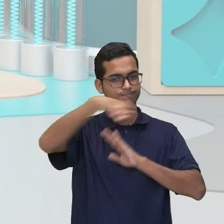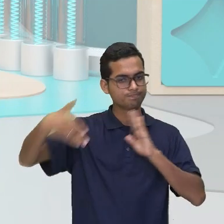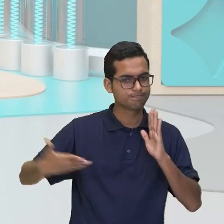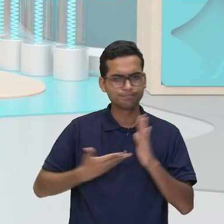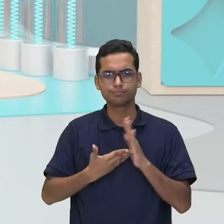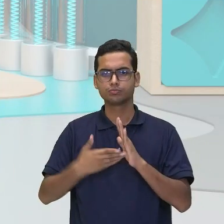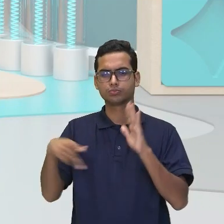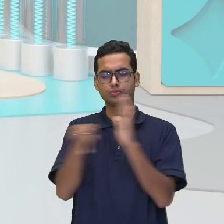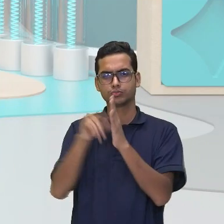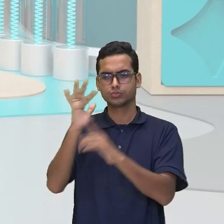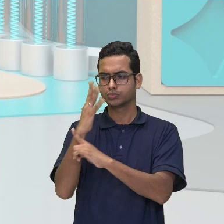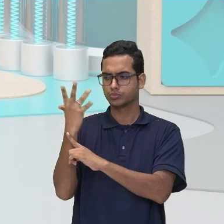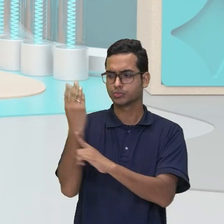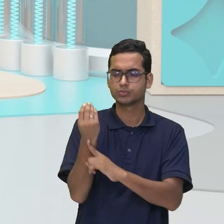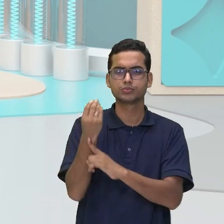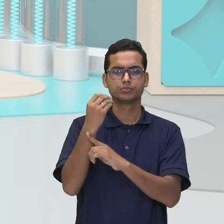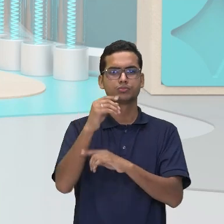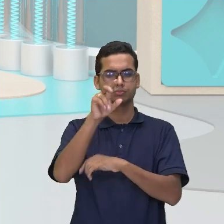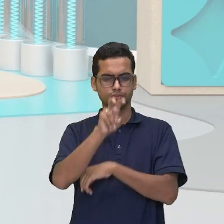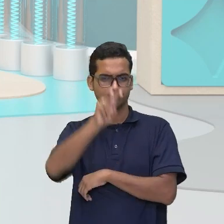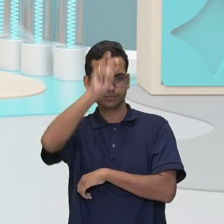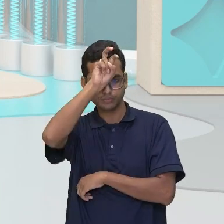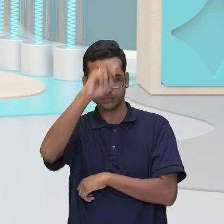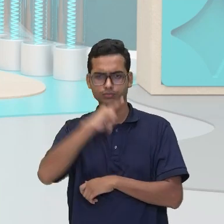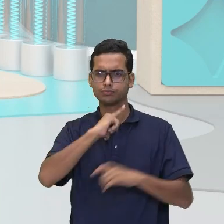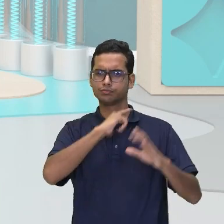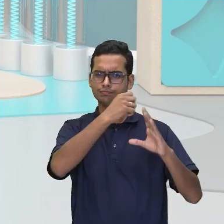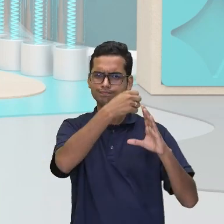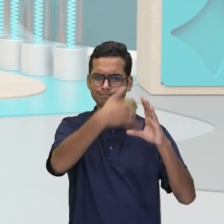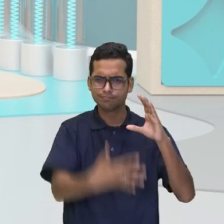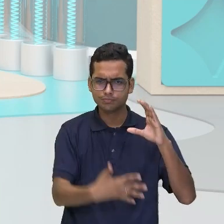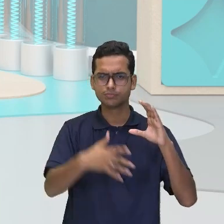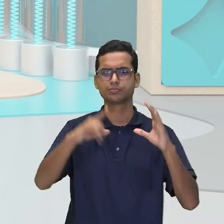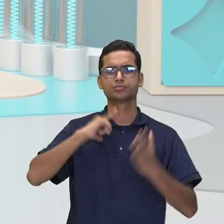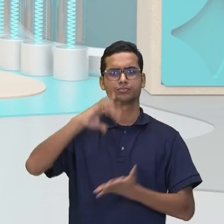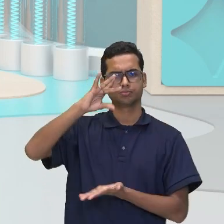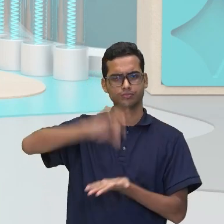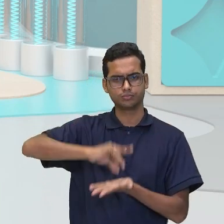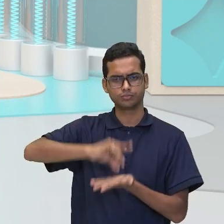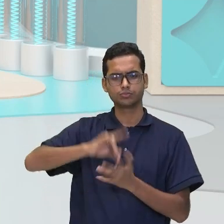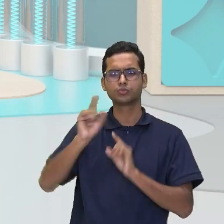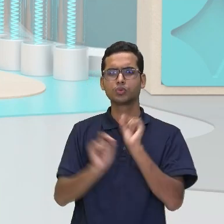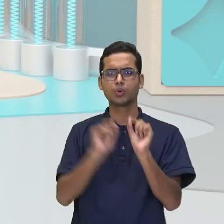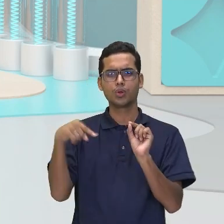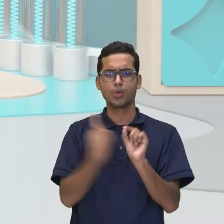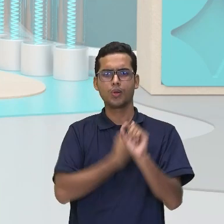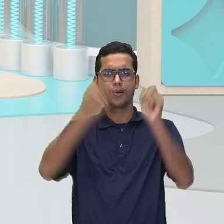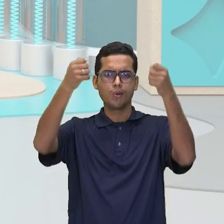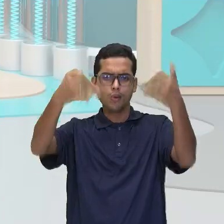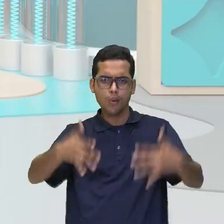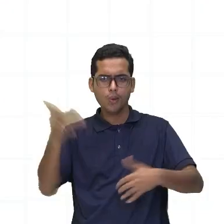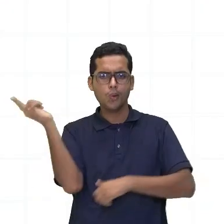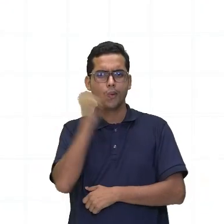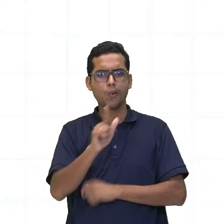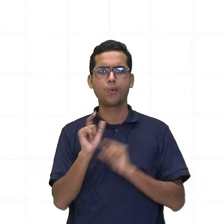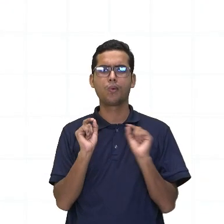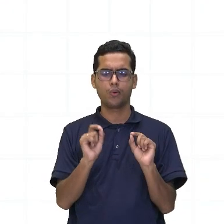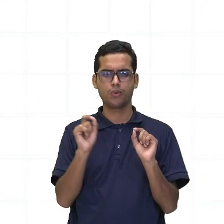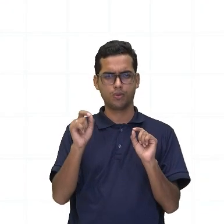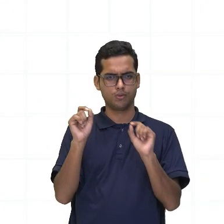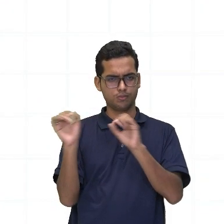arte egípcia, tem algumas características. E o que nós podemos falar sobre essas características? Vamos